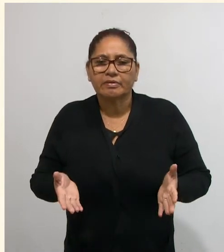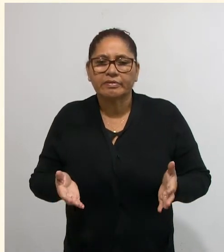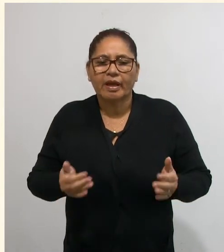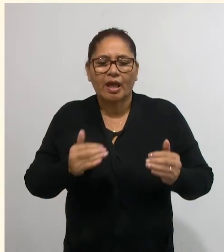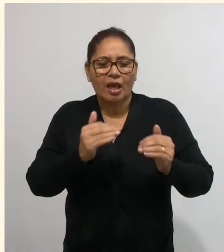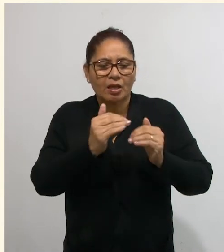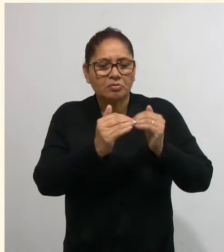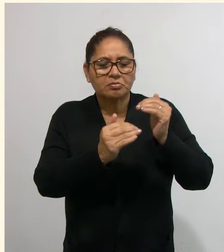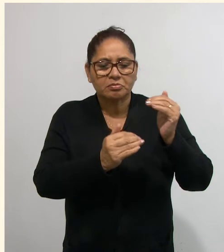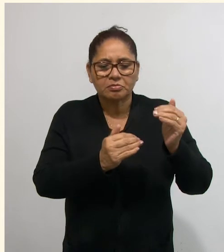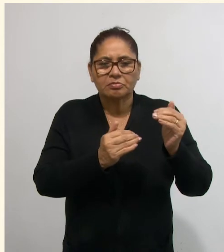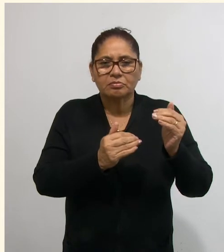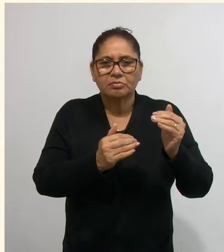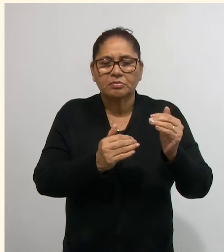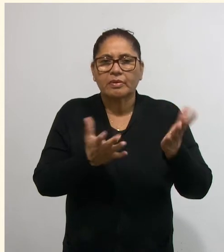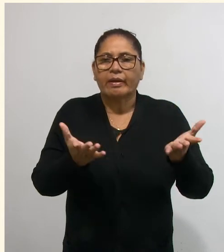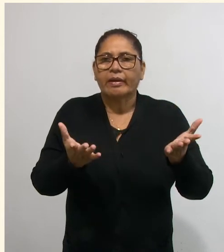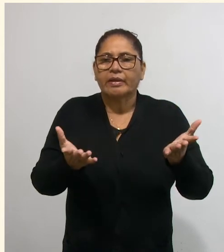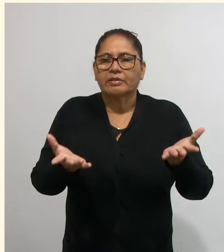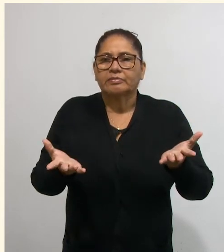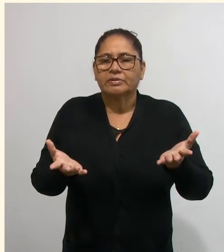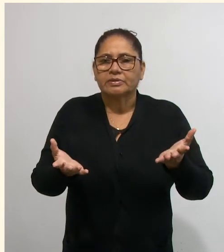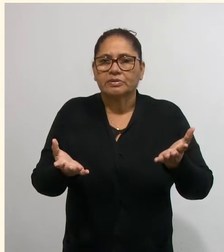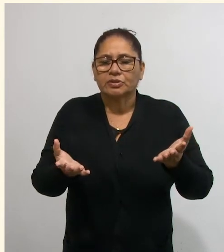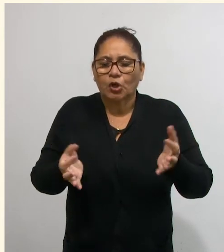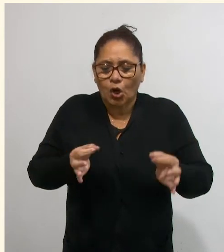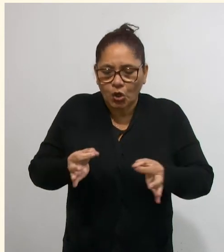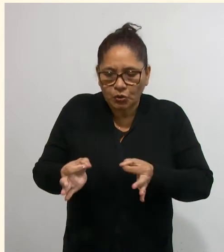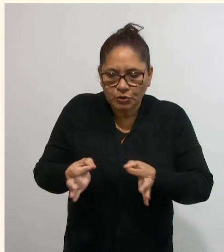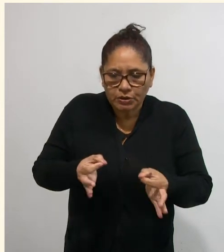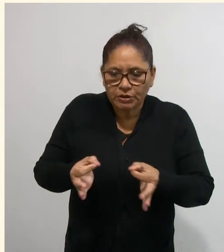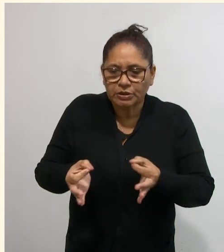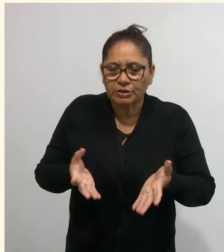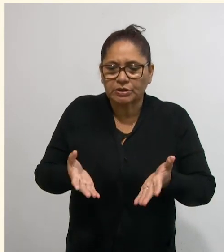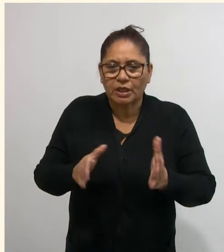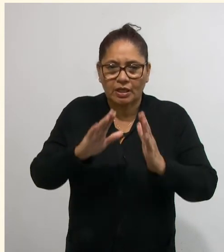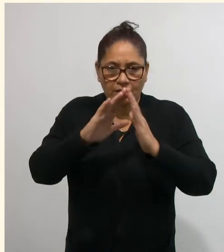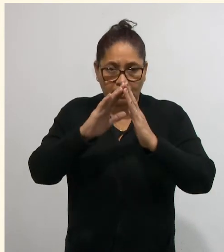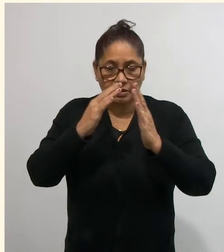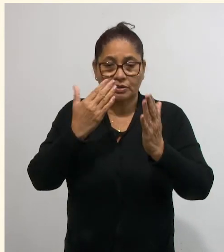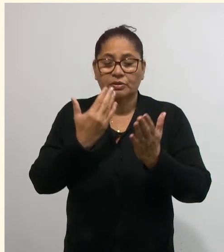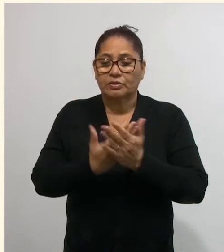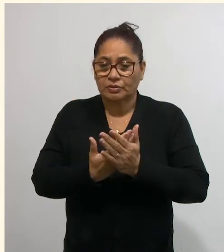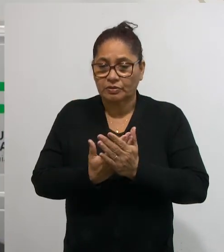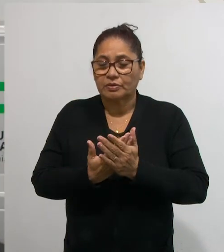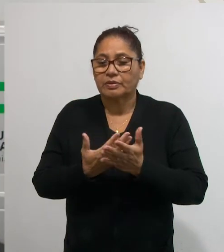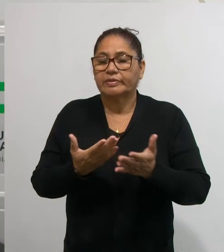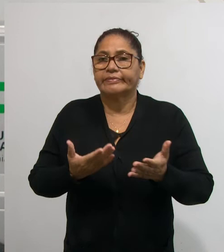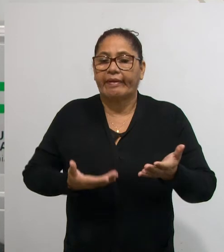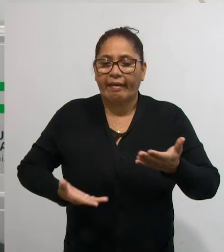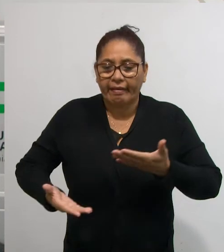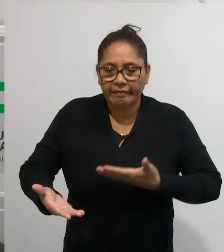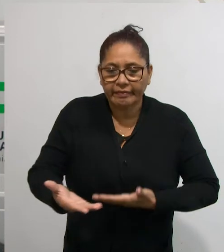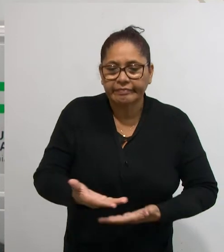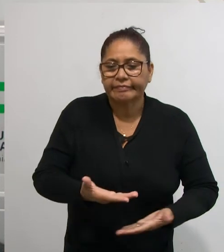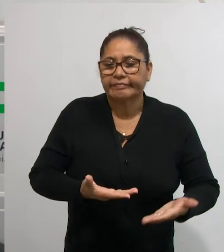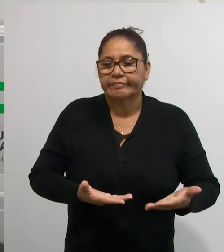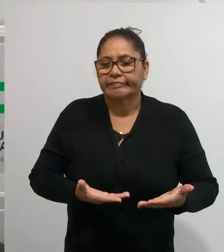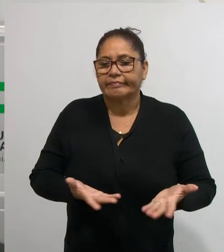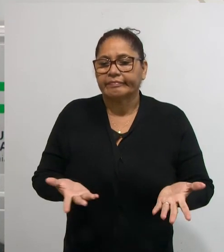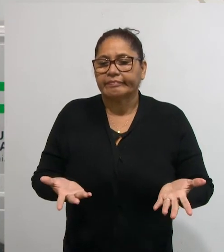de produção de comportamentos padronizados. E aí a escola, a gente teve as contribuições aí, né,